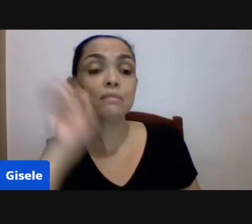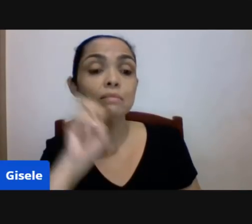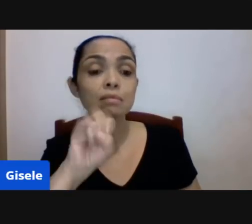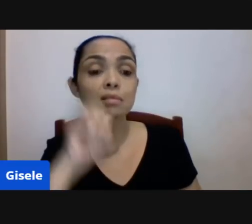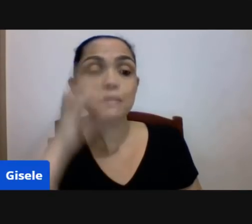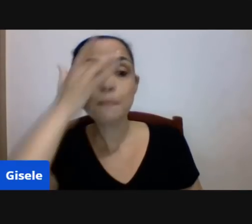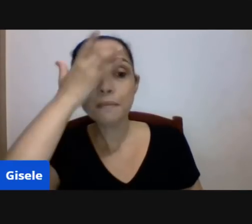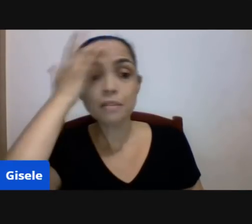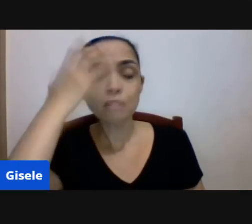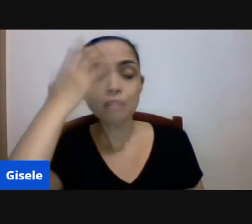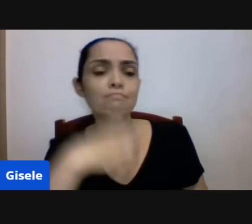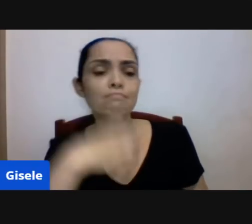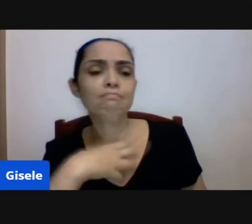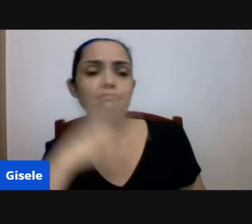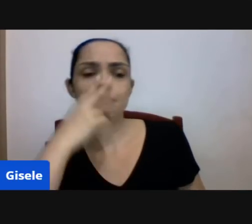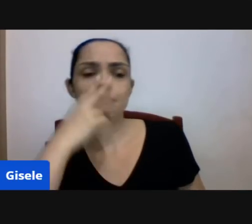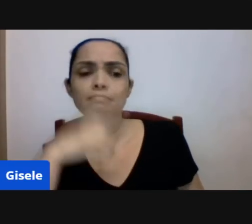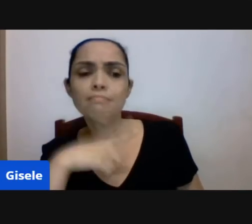algum sintoma de Covid.